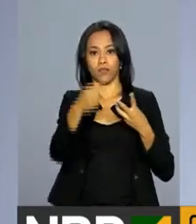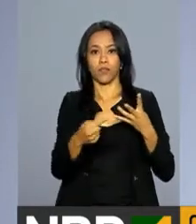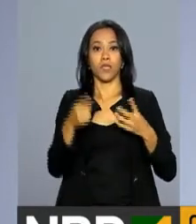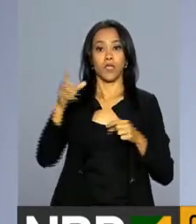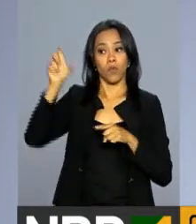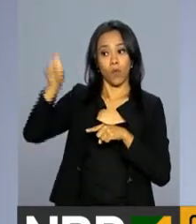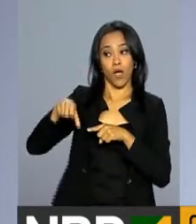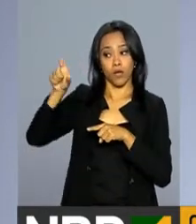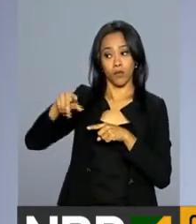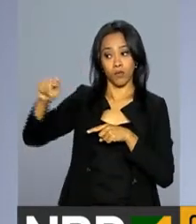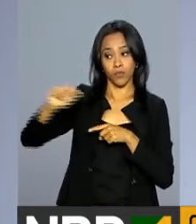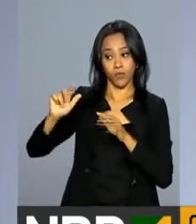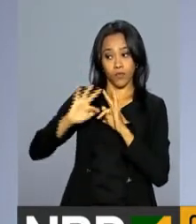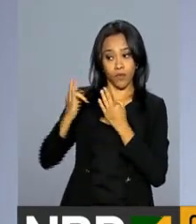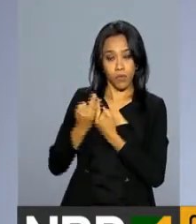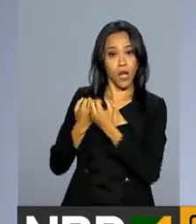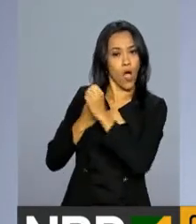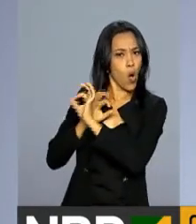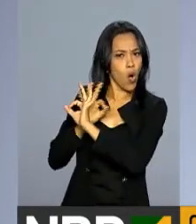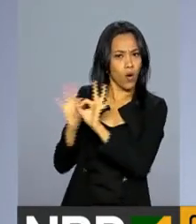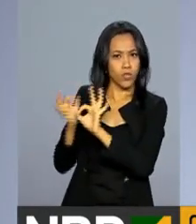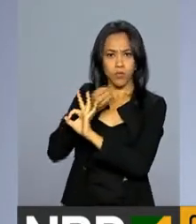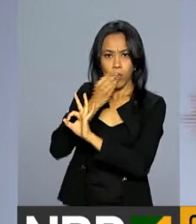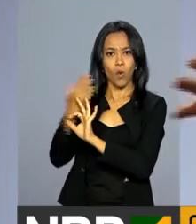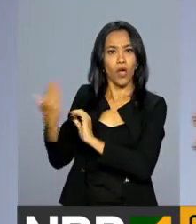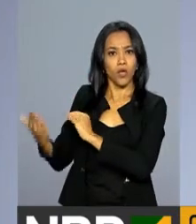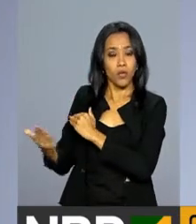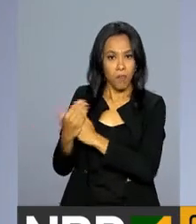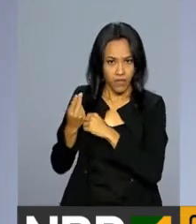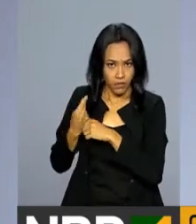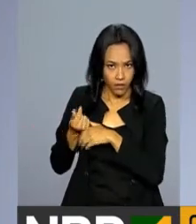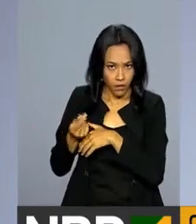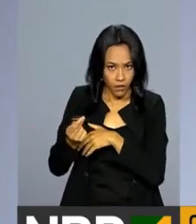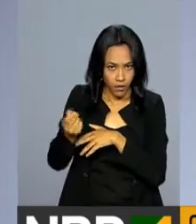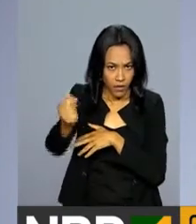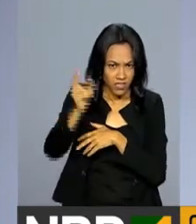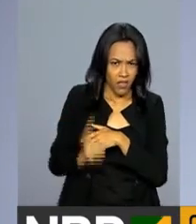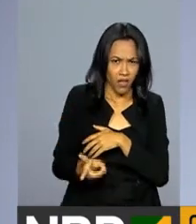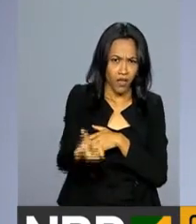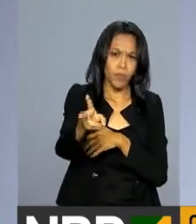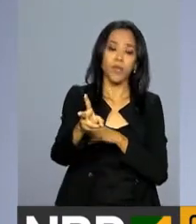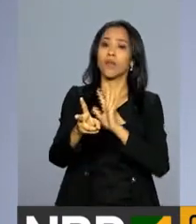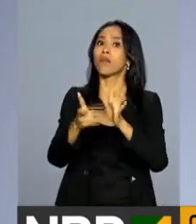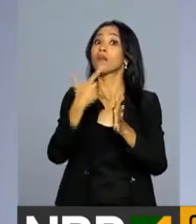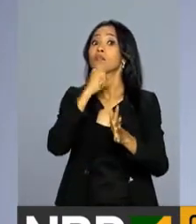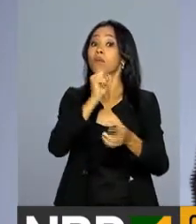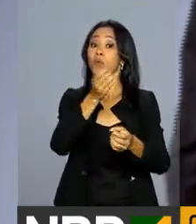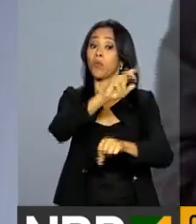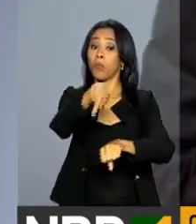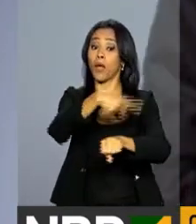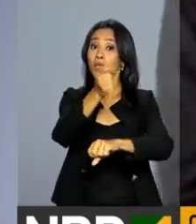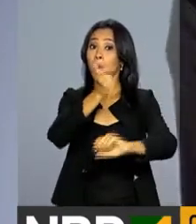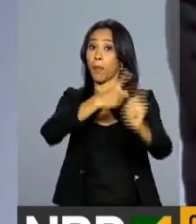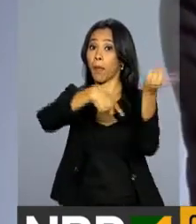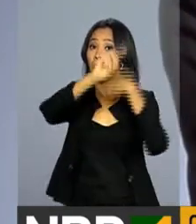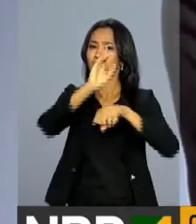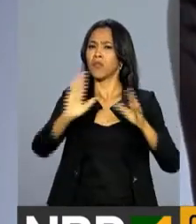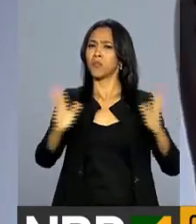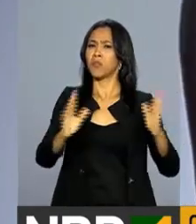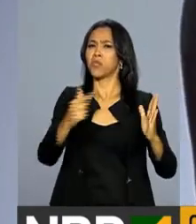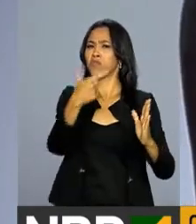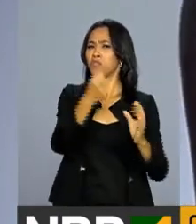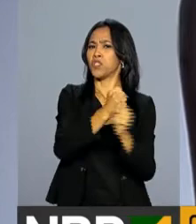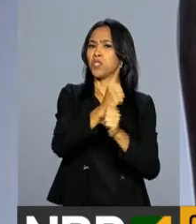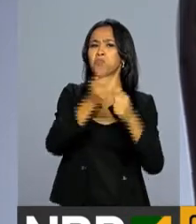é útil neste momento mas evidentemente que não há de ser eterno quem sabe o brasil prosperar de uma tal maneira e daqui a 20 anos você não